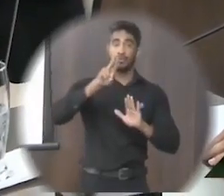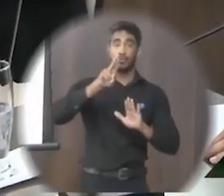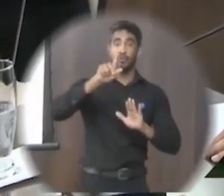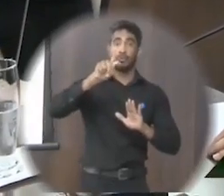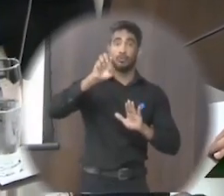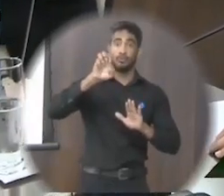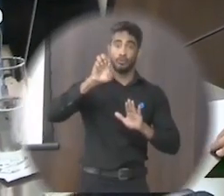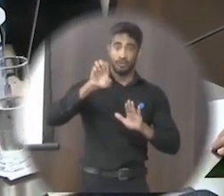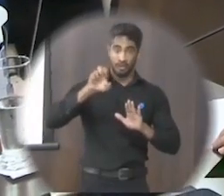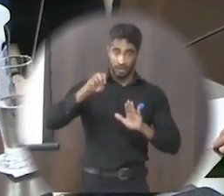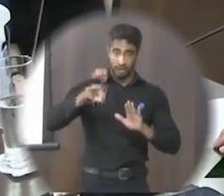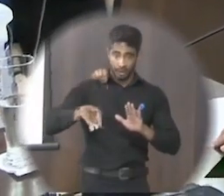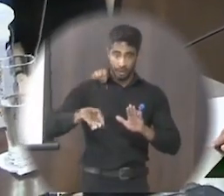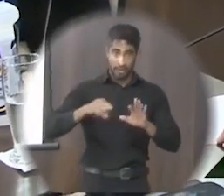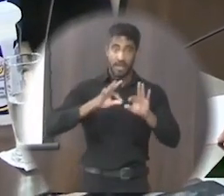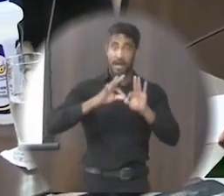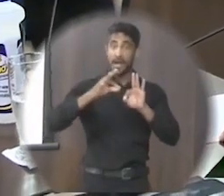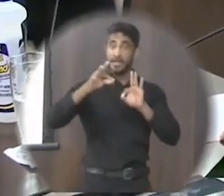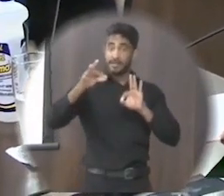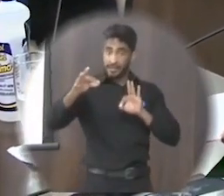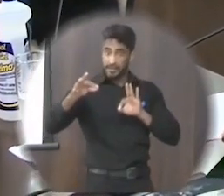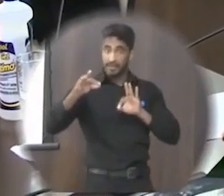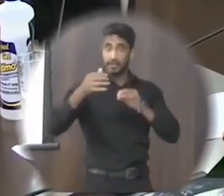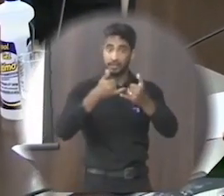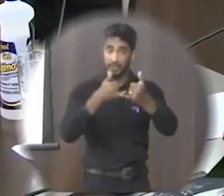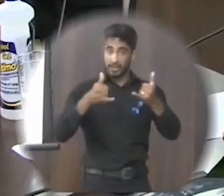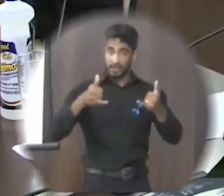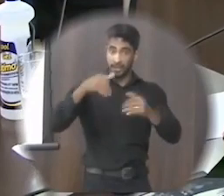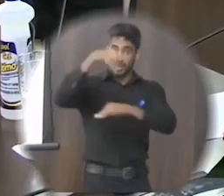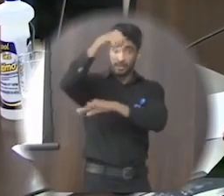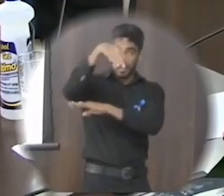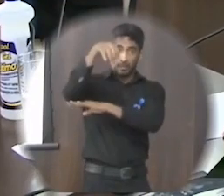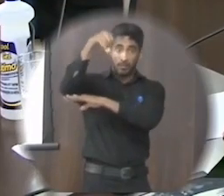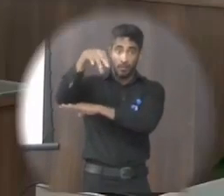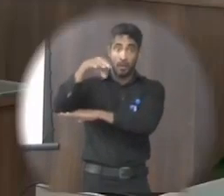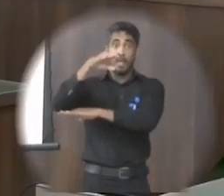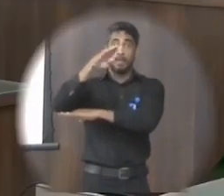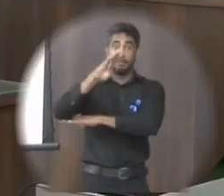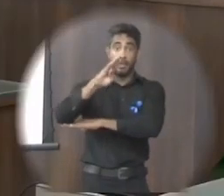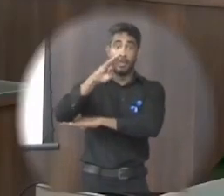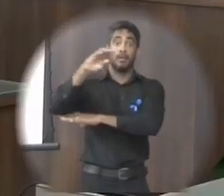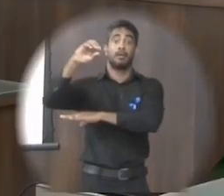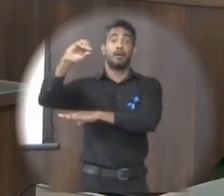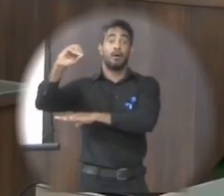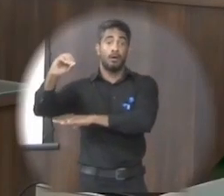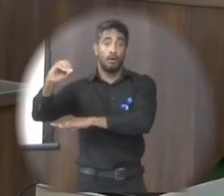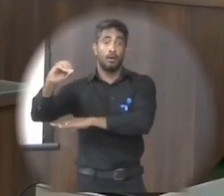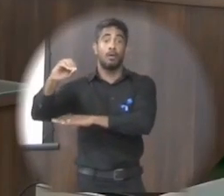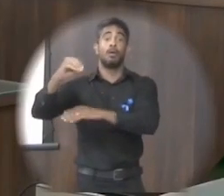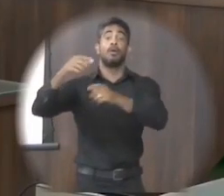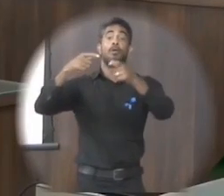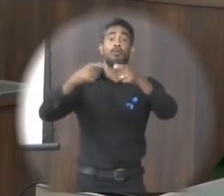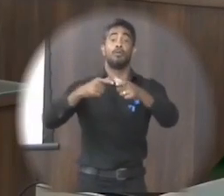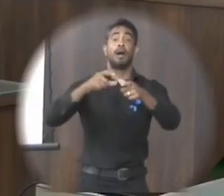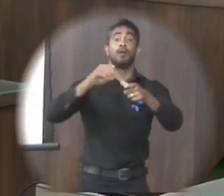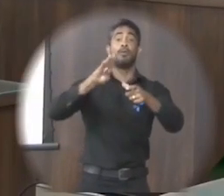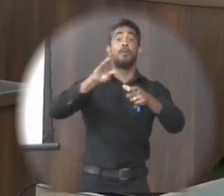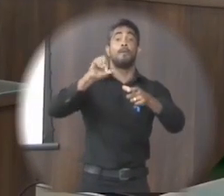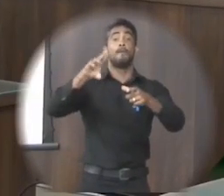a extensão de rede elétrica com dois postes de luz na rua Beco O, localizada no bairro Boa Vista.